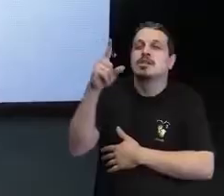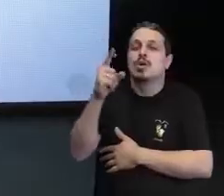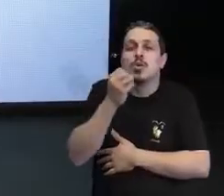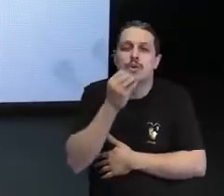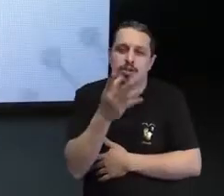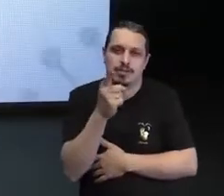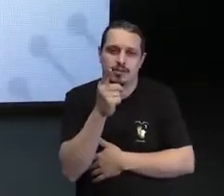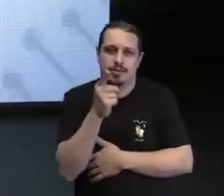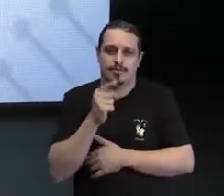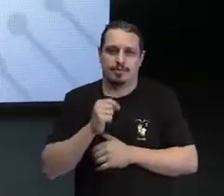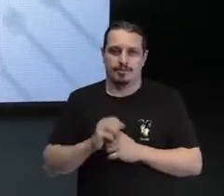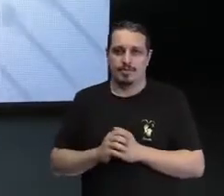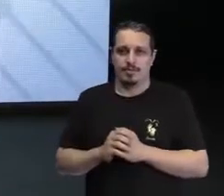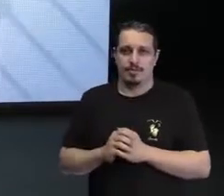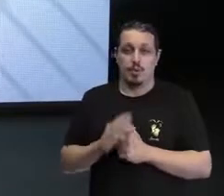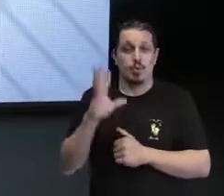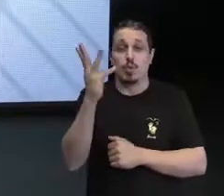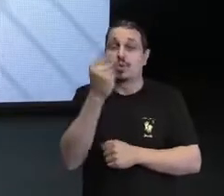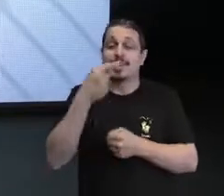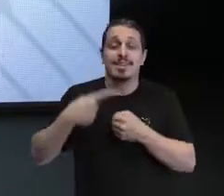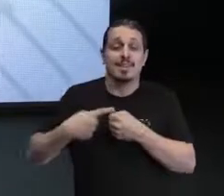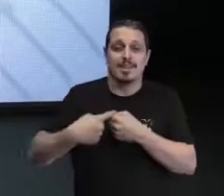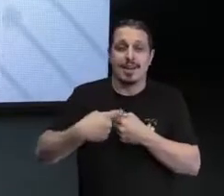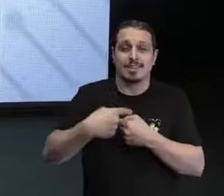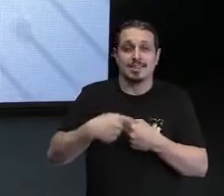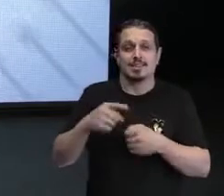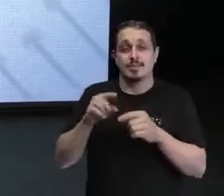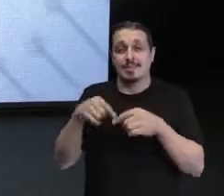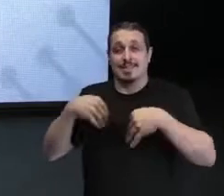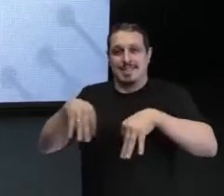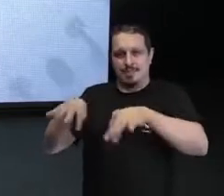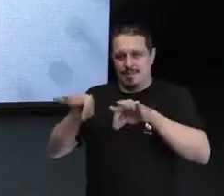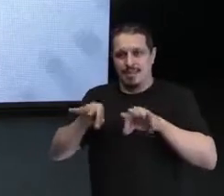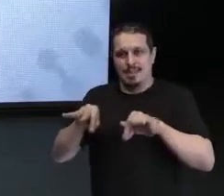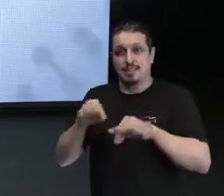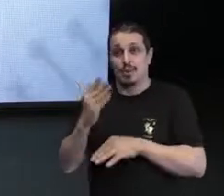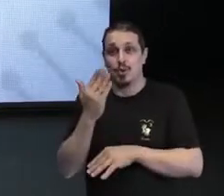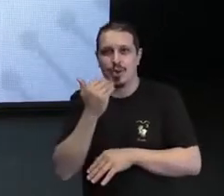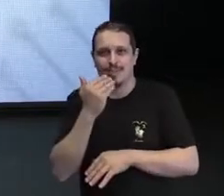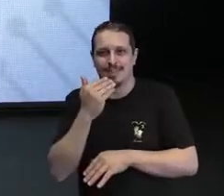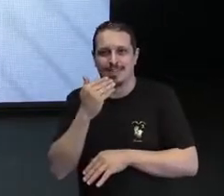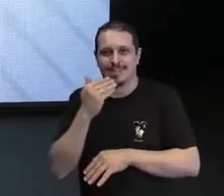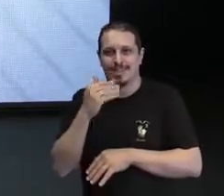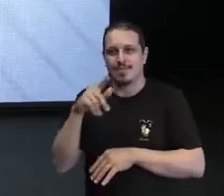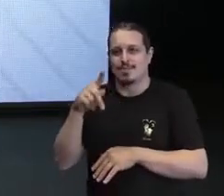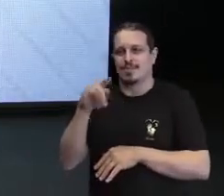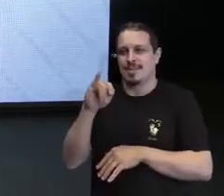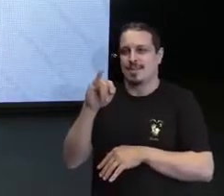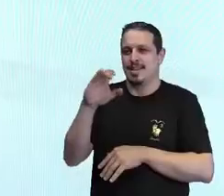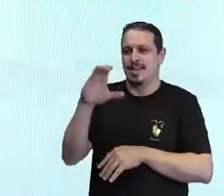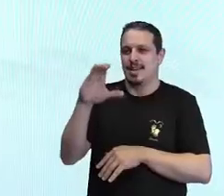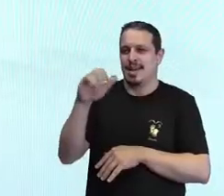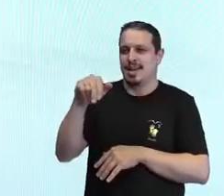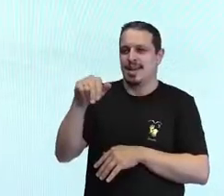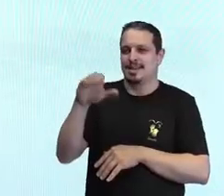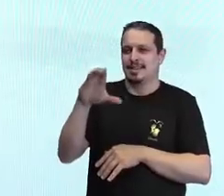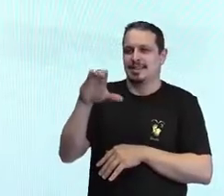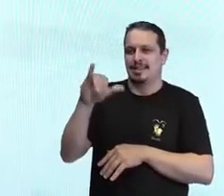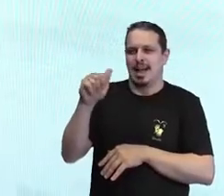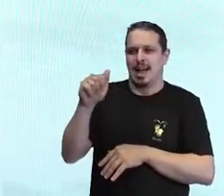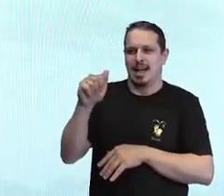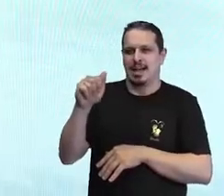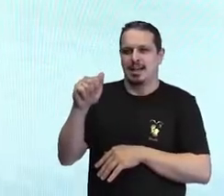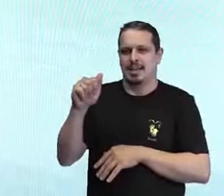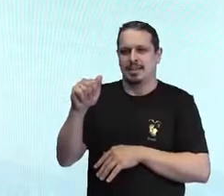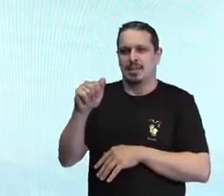todas as cidades que a gente fez os piqueniques inclusivos. O primeiro piquenique inclusivo foi em Belo Horizonte, a gente teve 150 pessoas